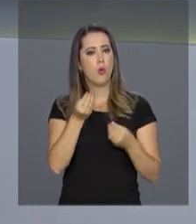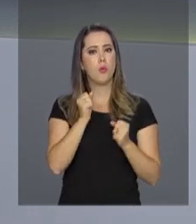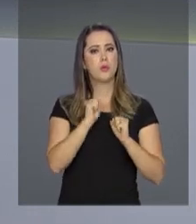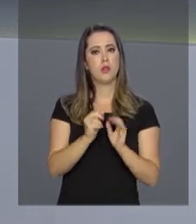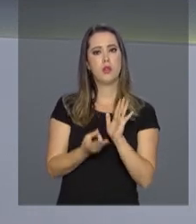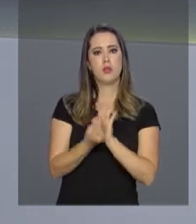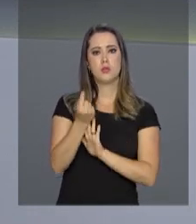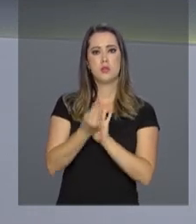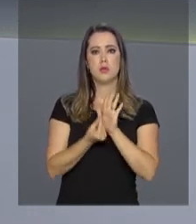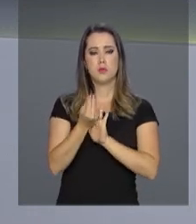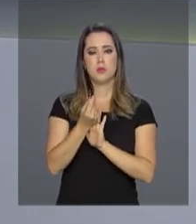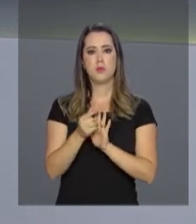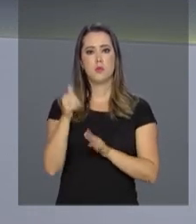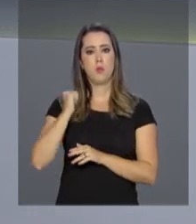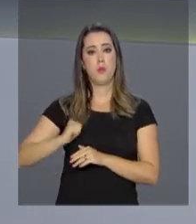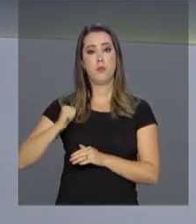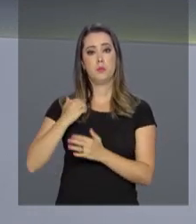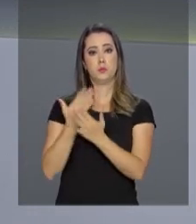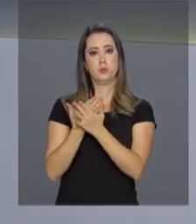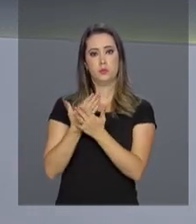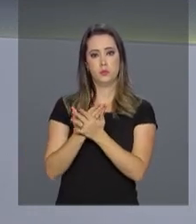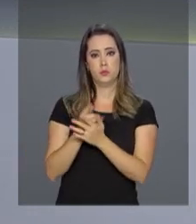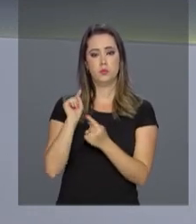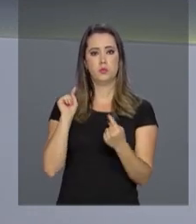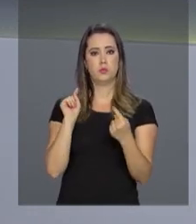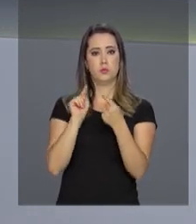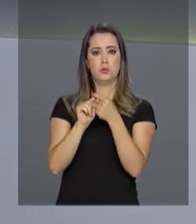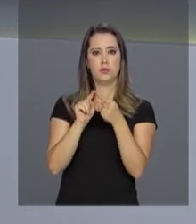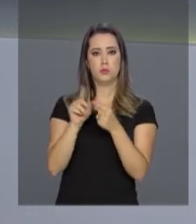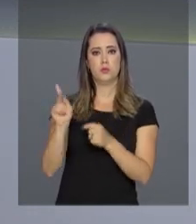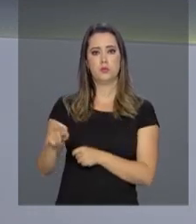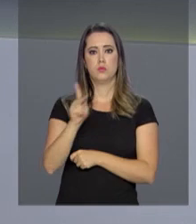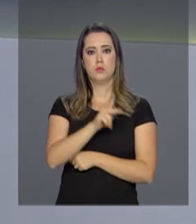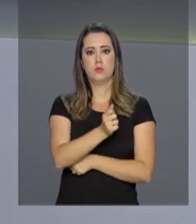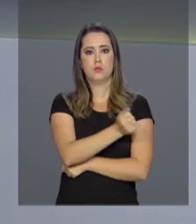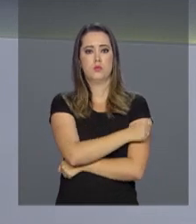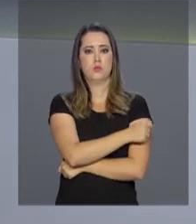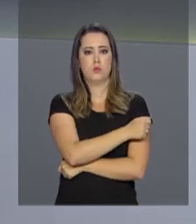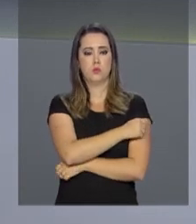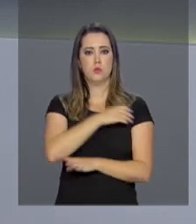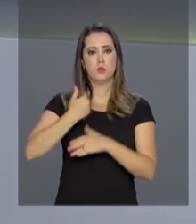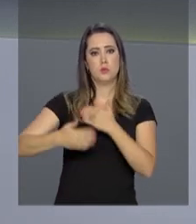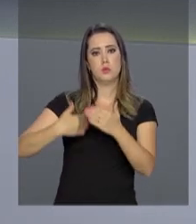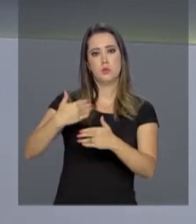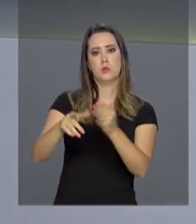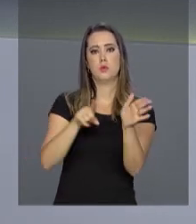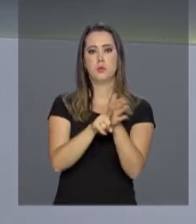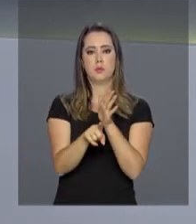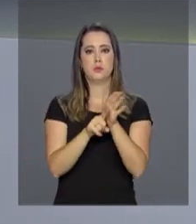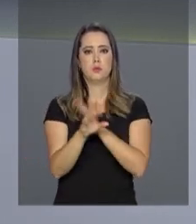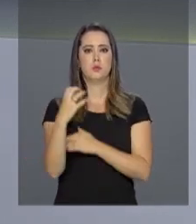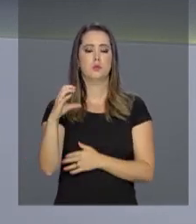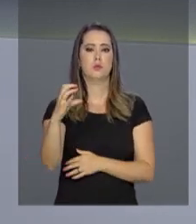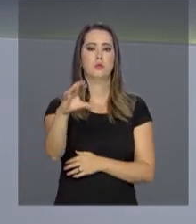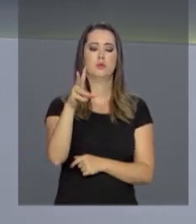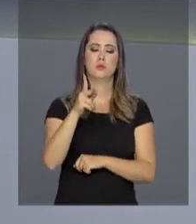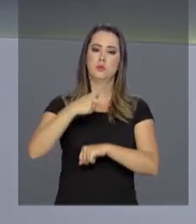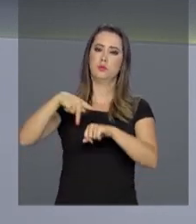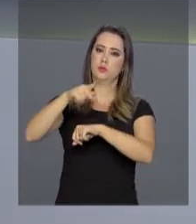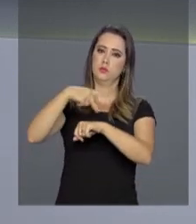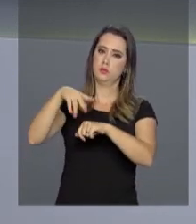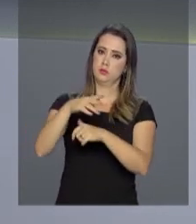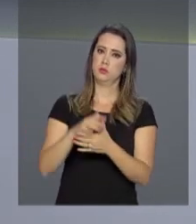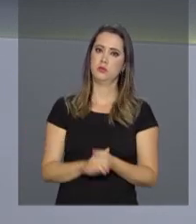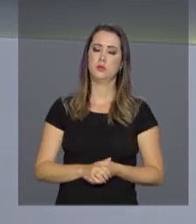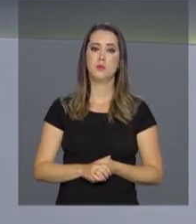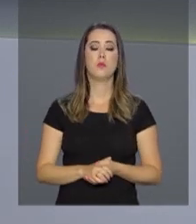no orçamento para as bolsas de estudo que são destinados a professores e alunos que desenvolvem pesquisas científicas em